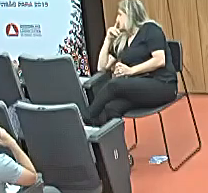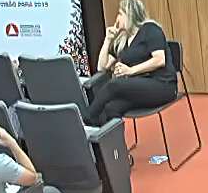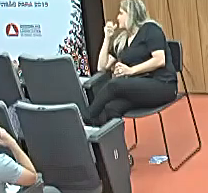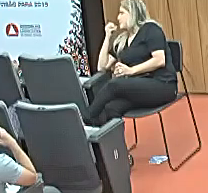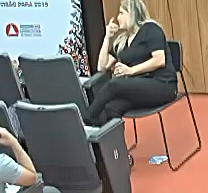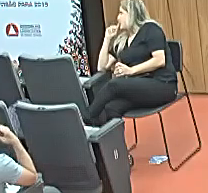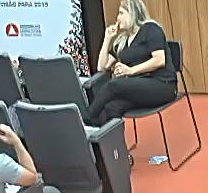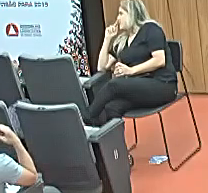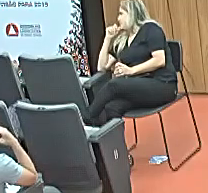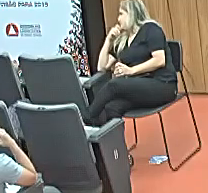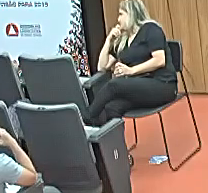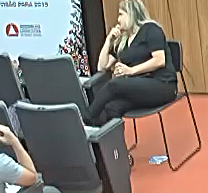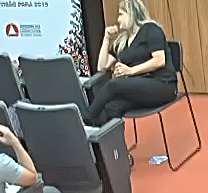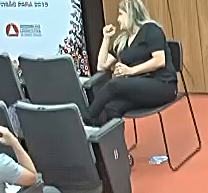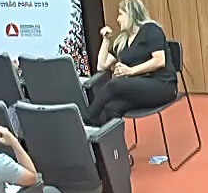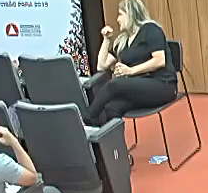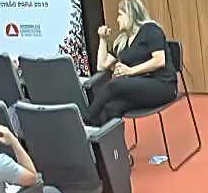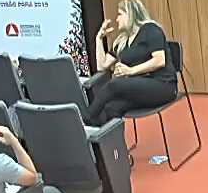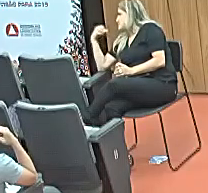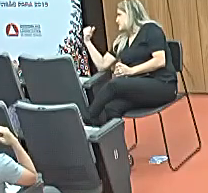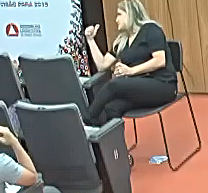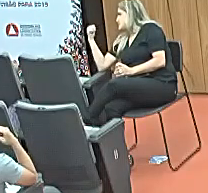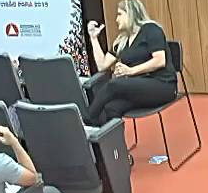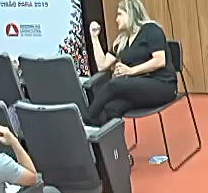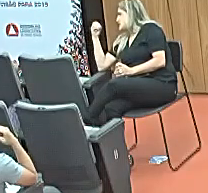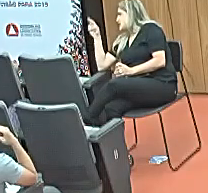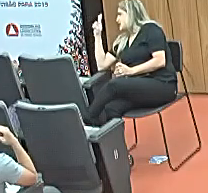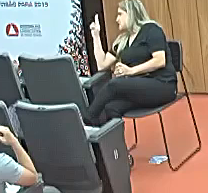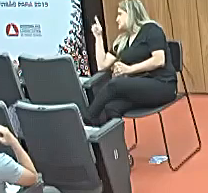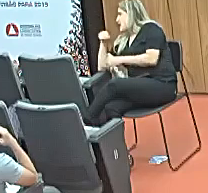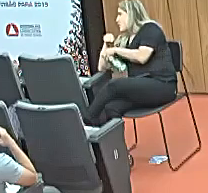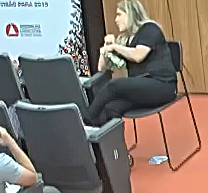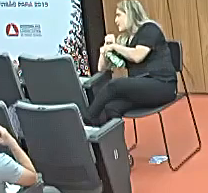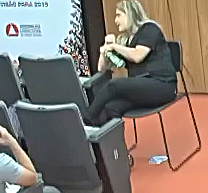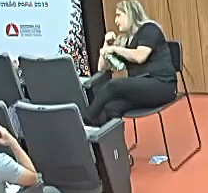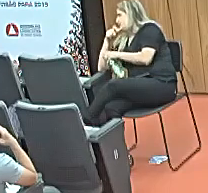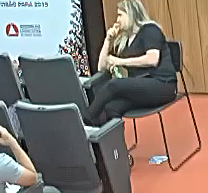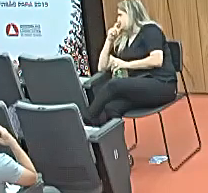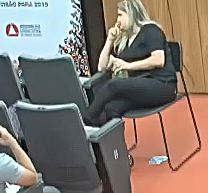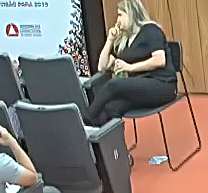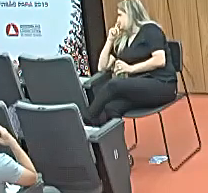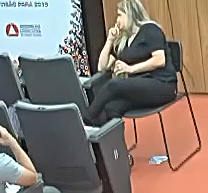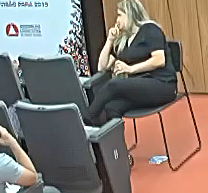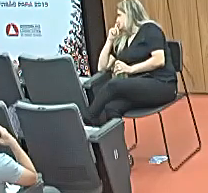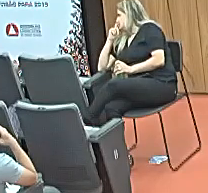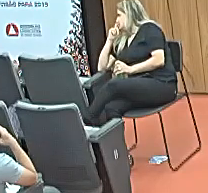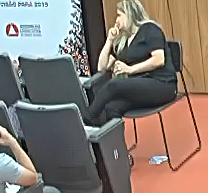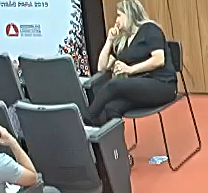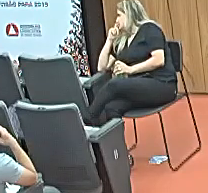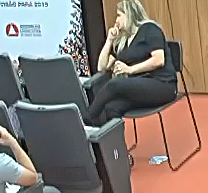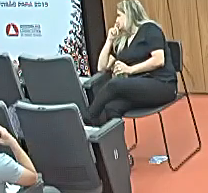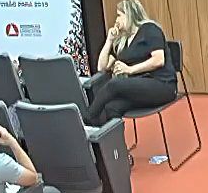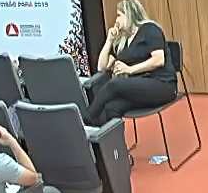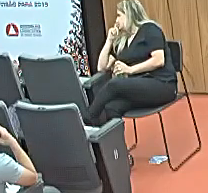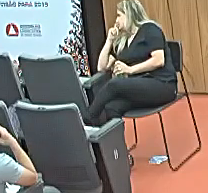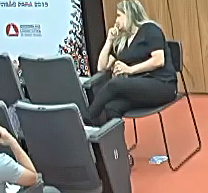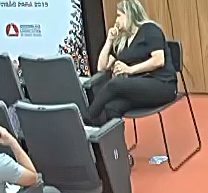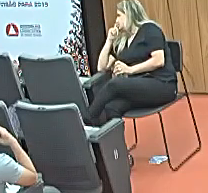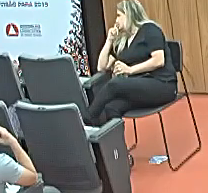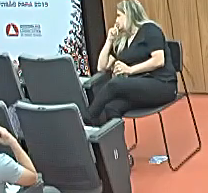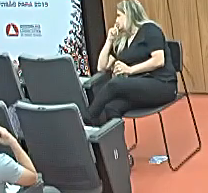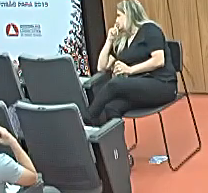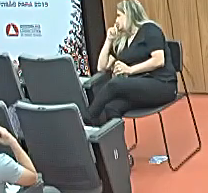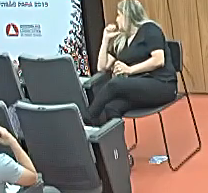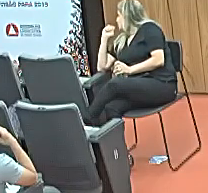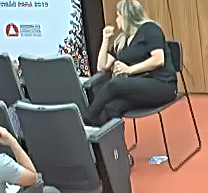finalizando aqui criar a só a ação ações destinadas ao apoio à cadeia da apicultura